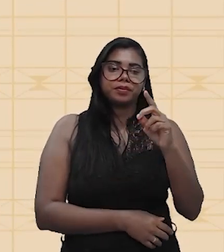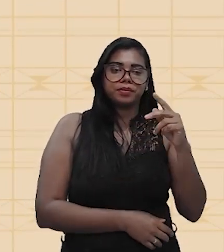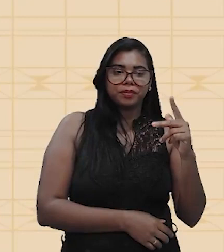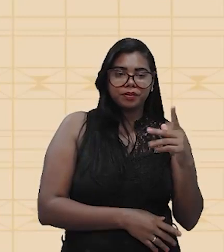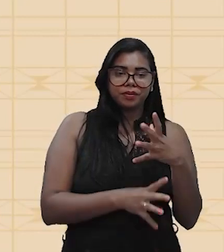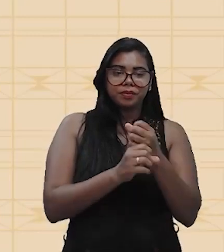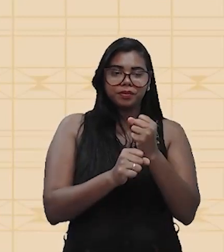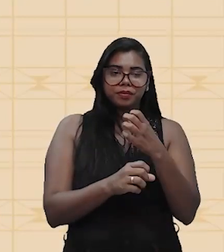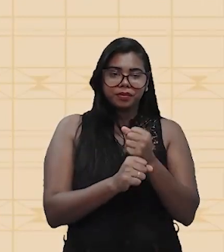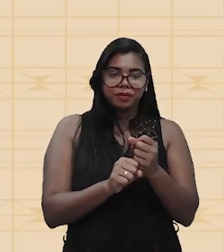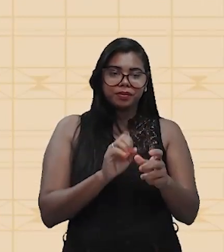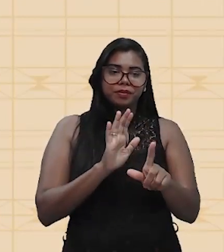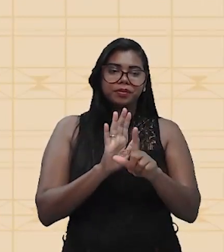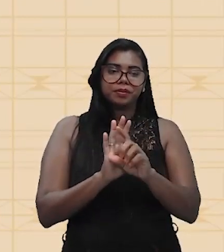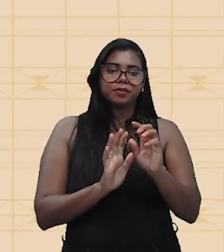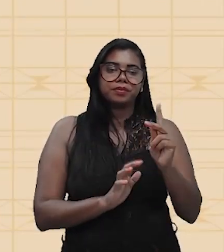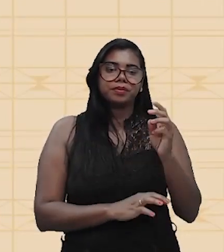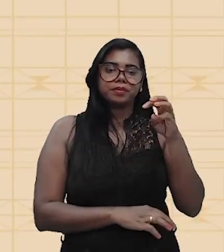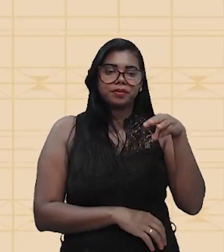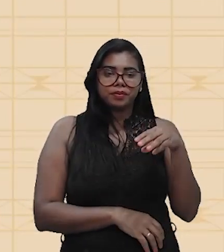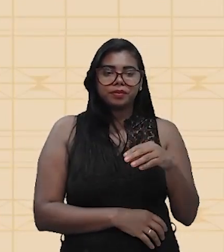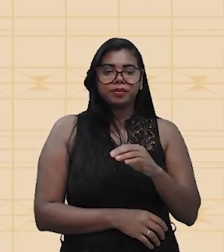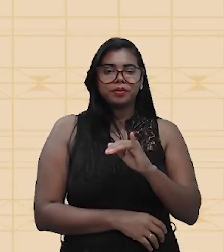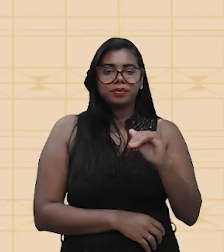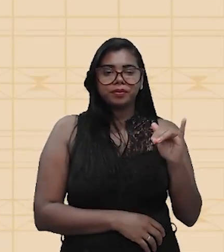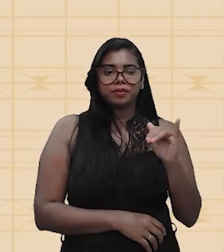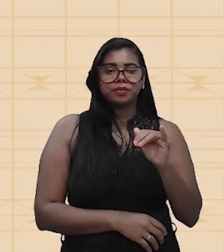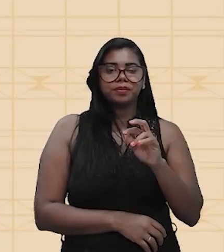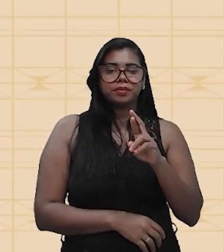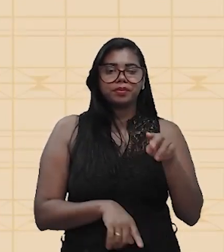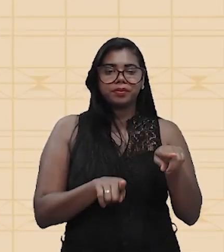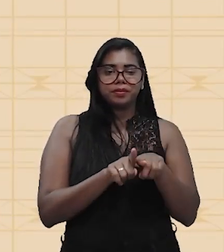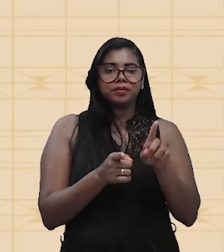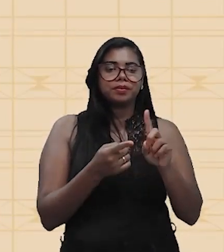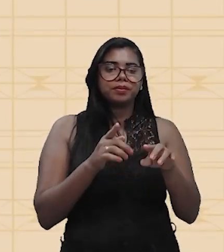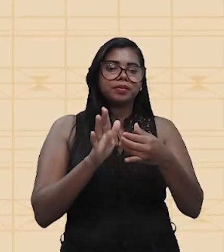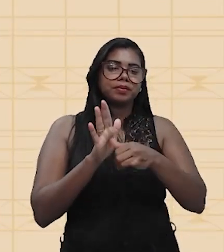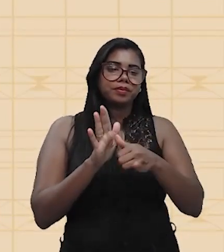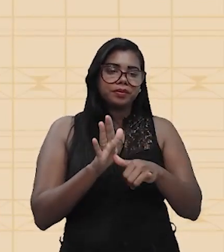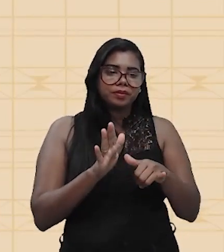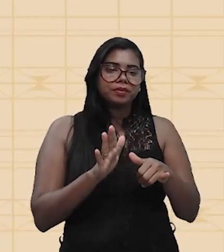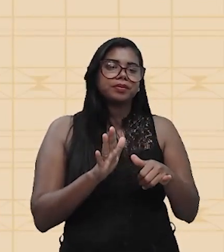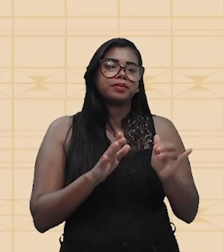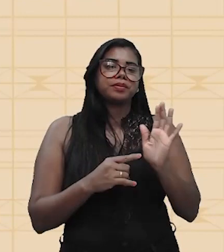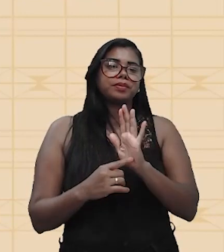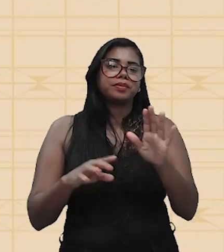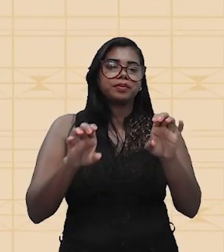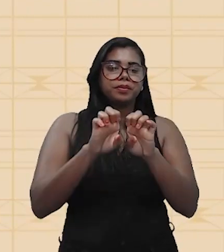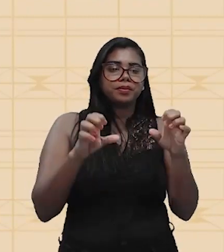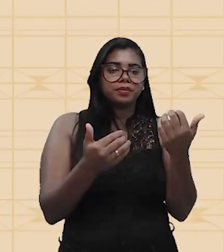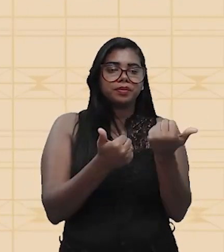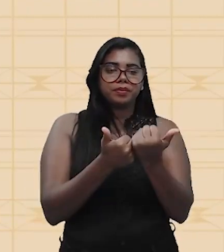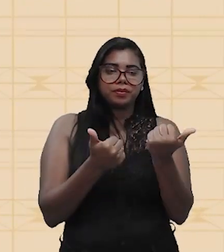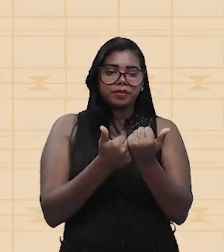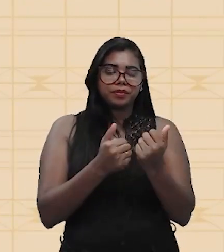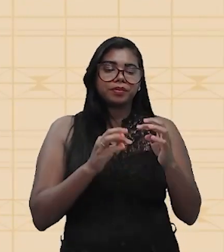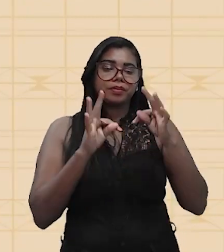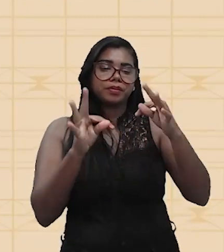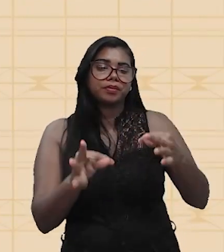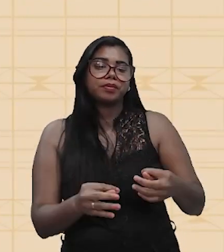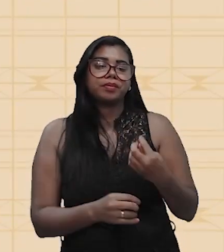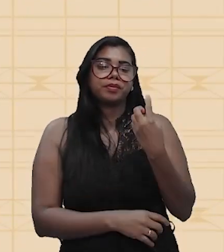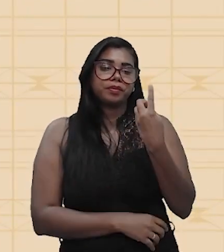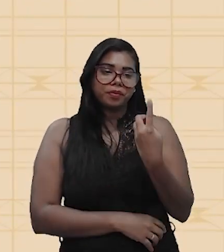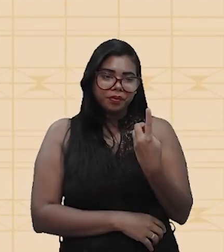pela lei de Ohm, você ri. E o resistor equivalente é como se você quisesse substituir todos eles por apenas um. E